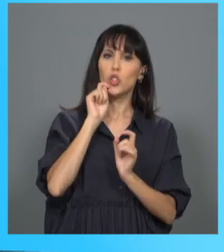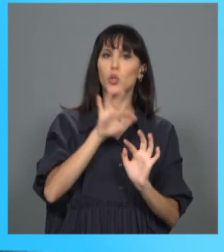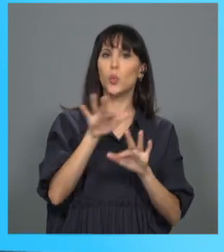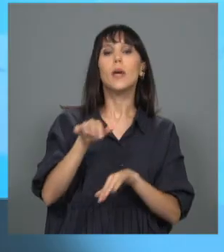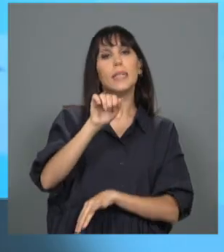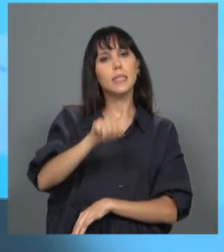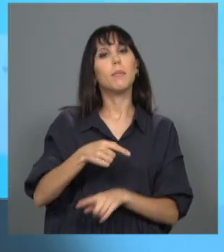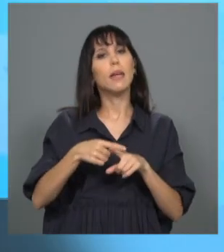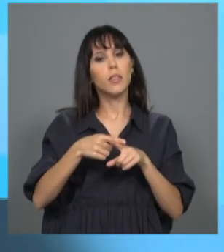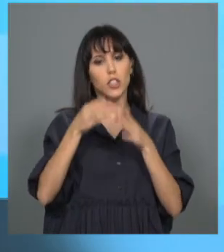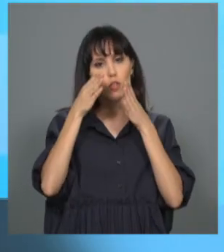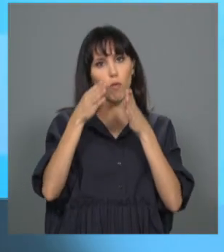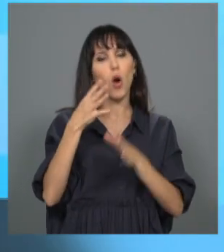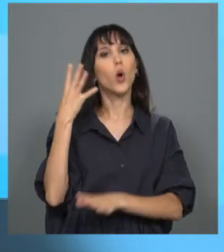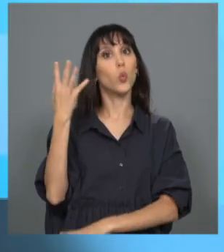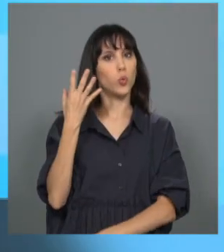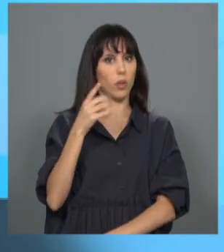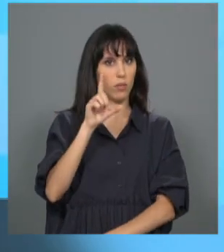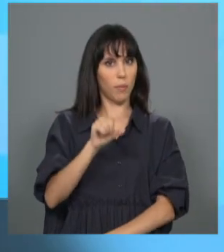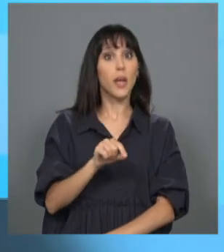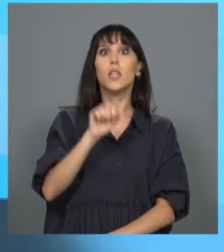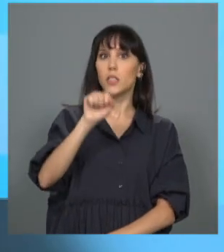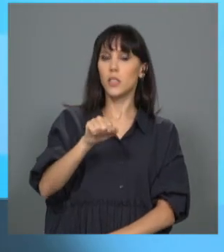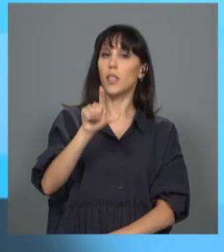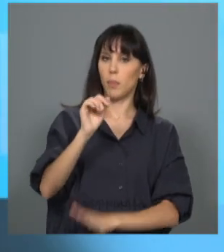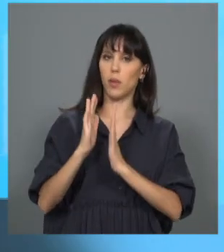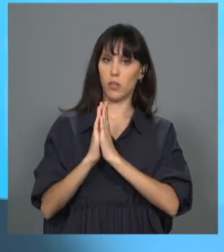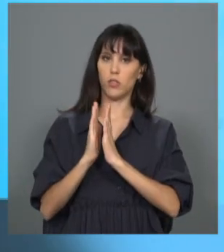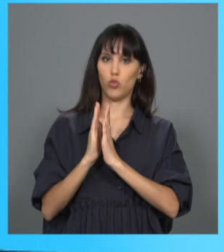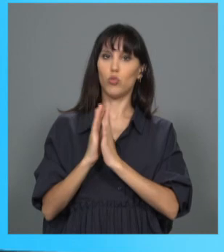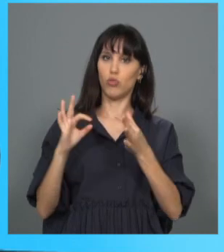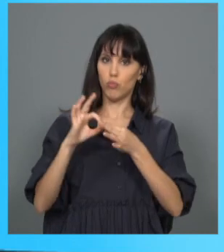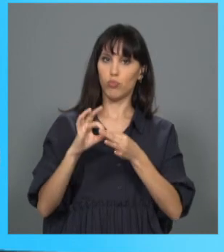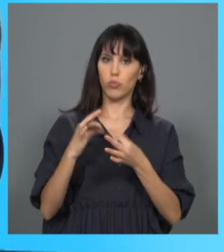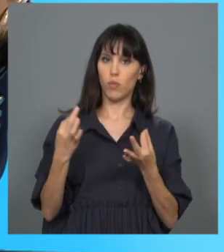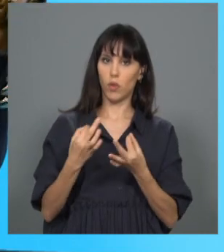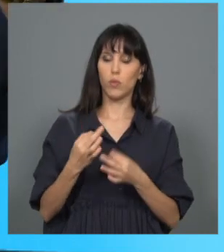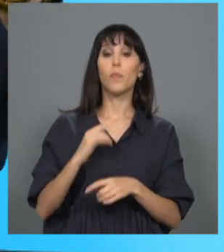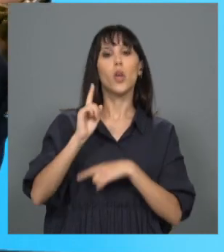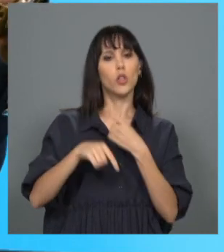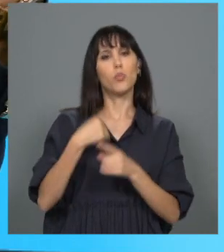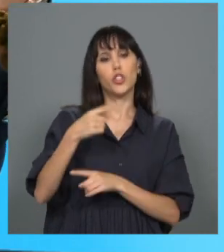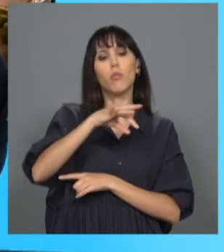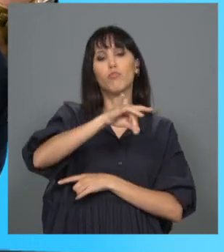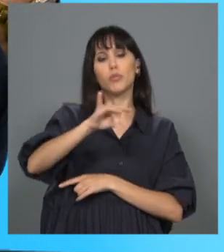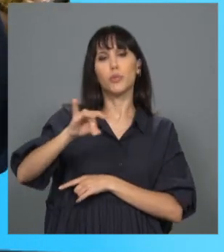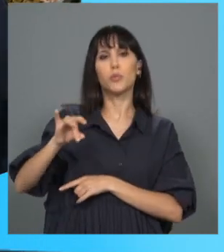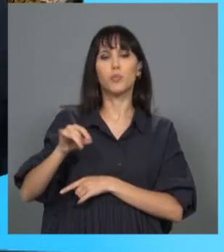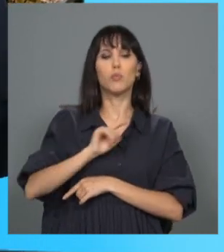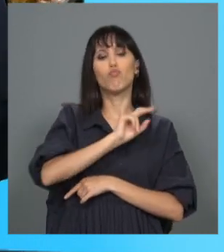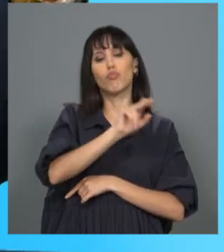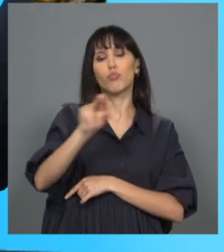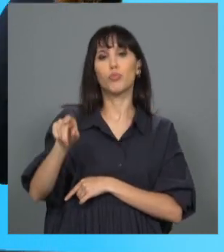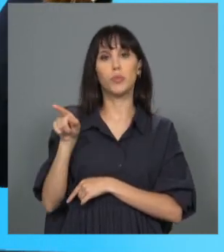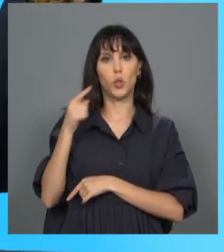ponto de interesse muito focado, cultural também. Um ponto de interesse e também religioso. De facto, depois, há outros lugares que não